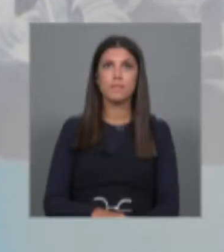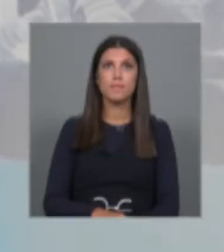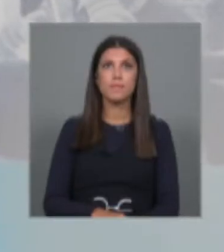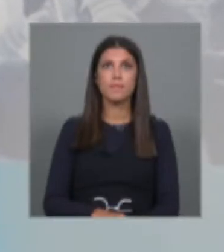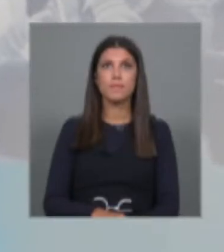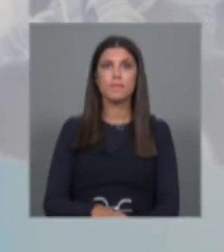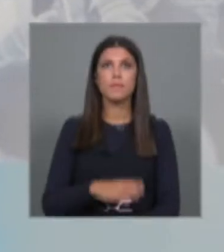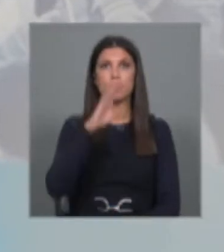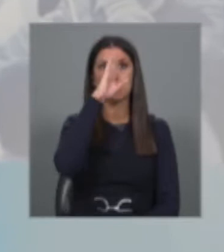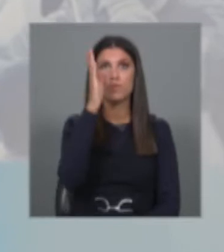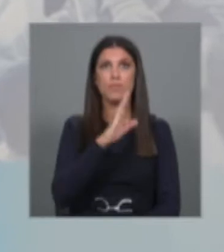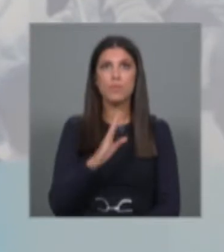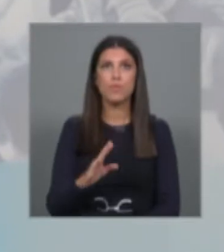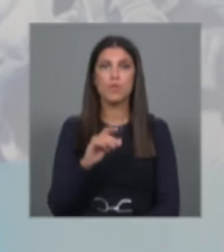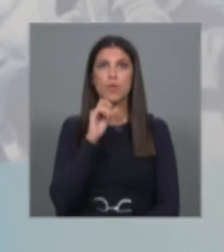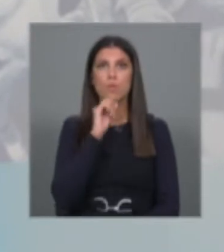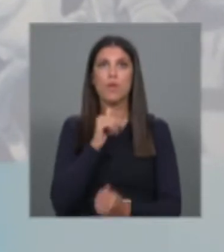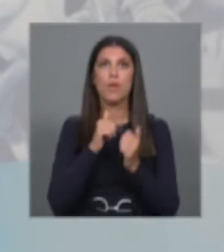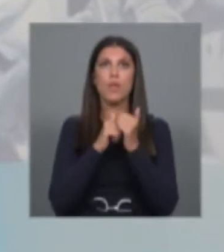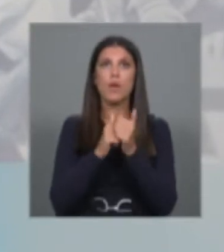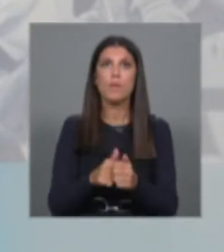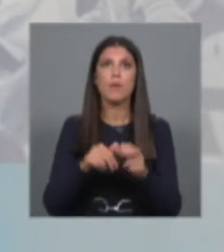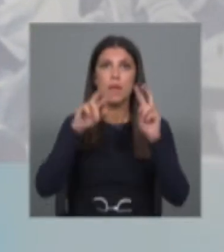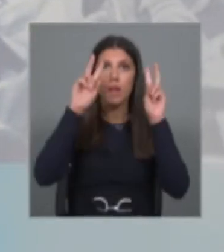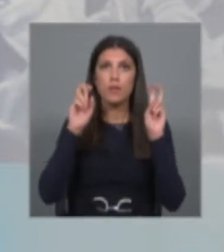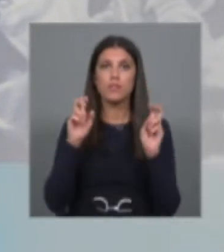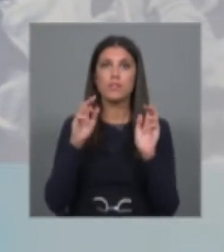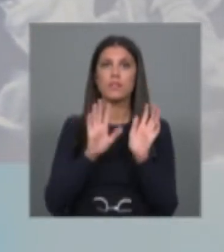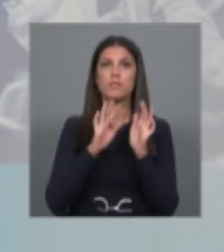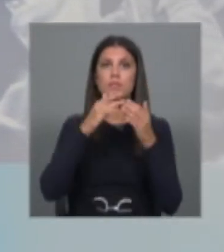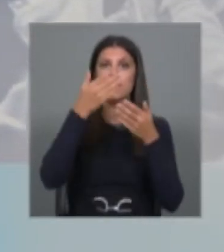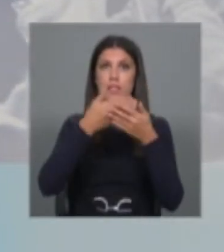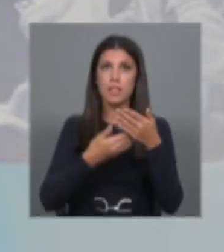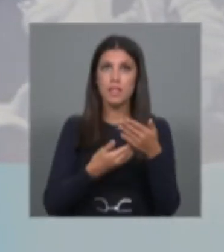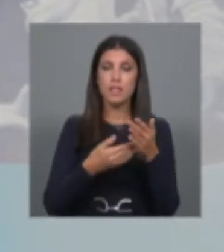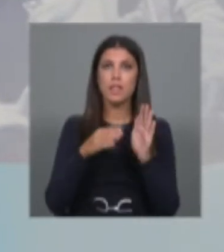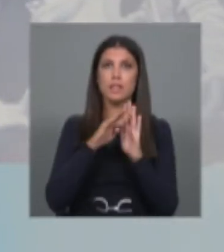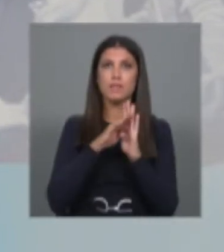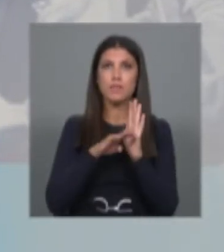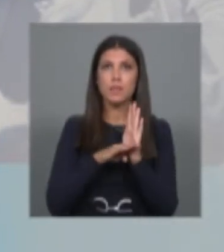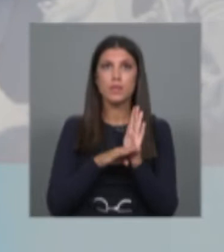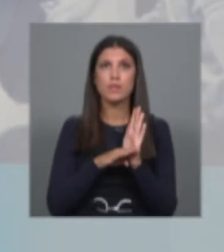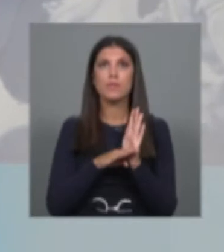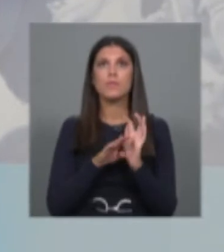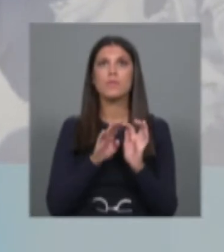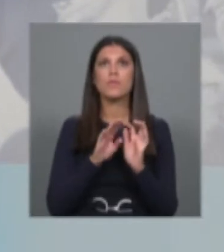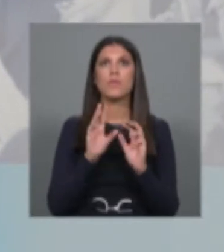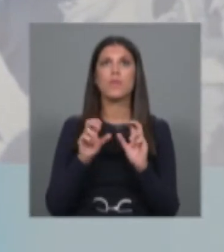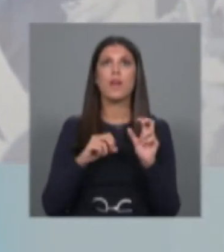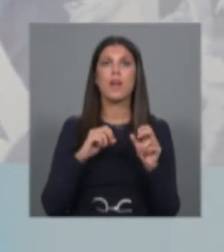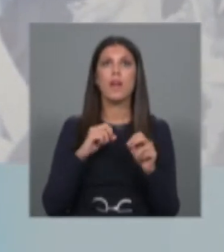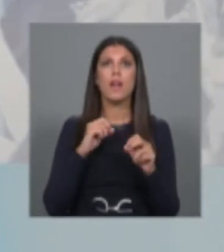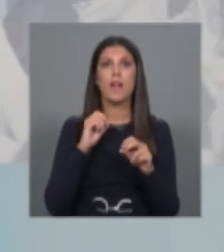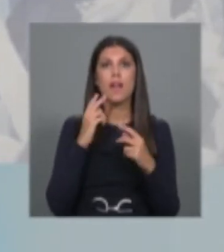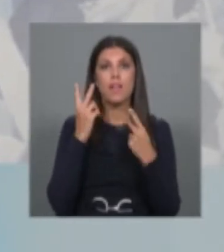Já sabe que pode acompanhar estes temas em agência.eclésia.pt. Agora a análise da atualidade com a chefe de redação da